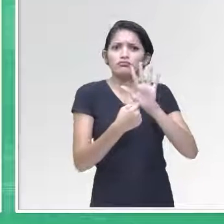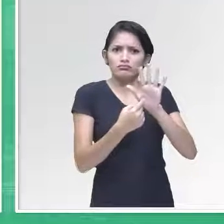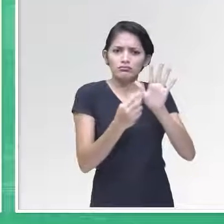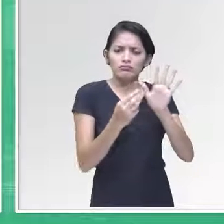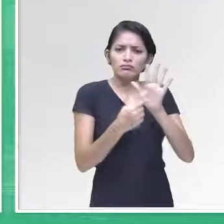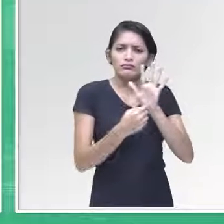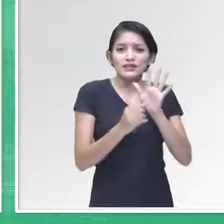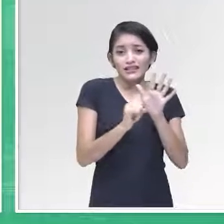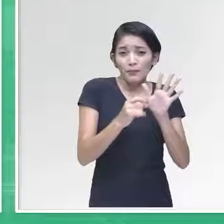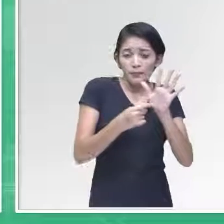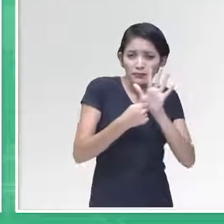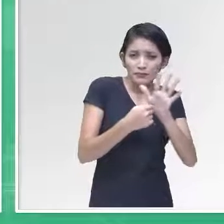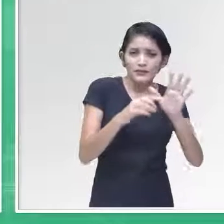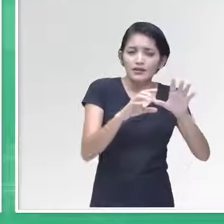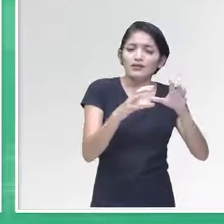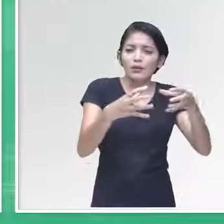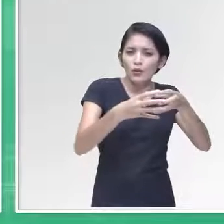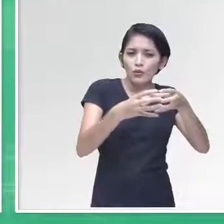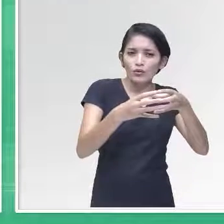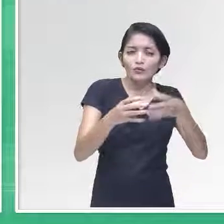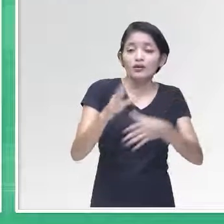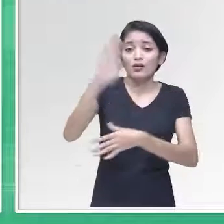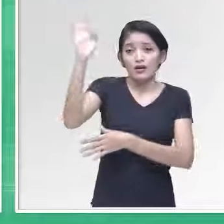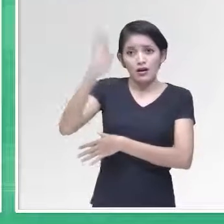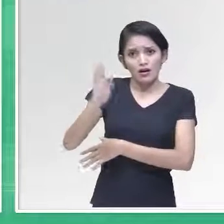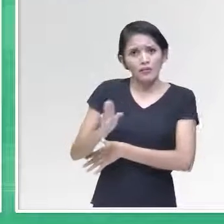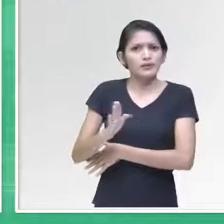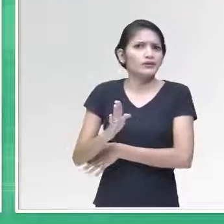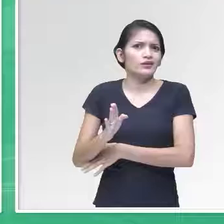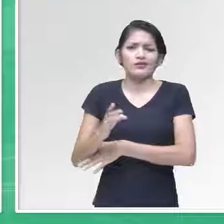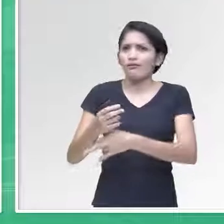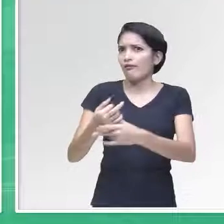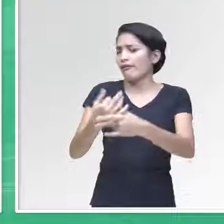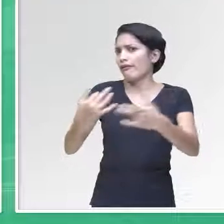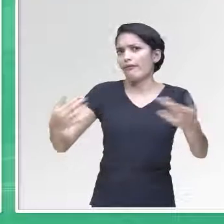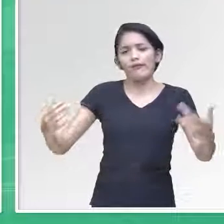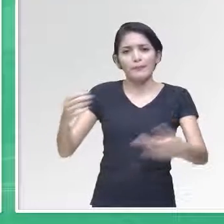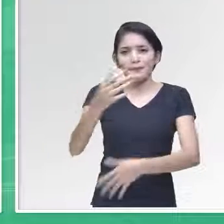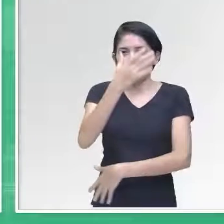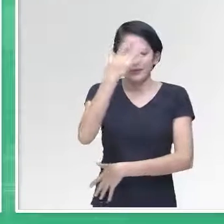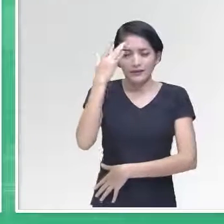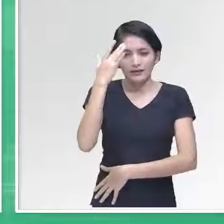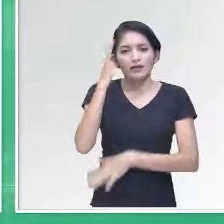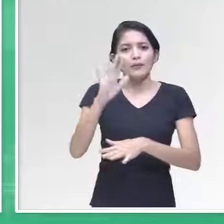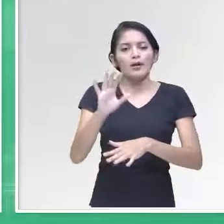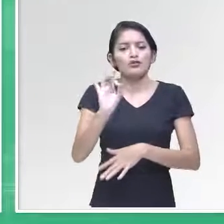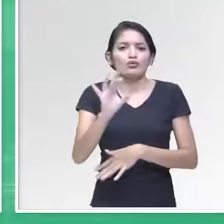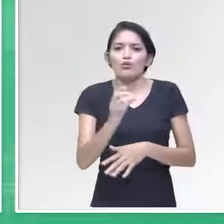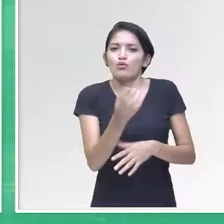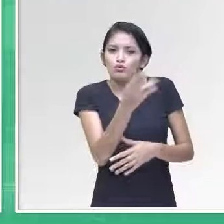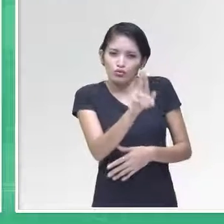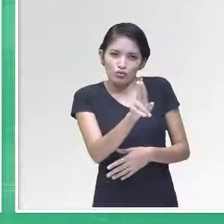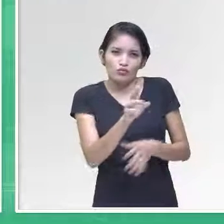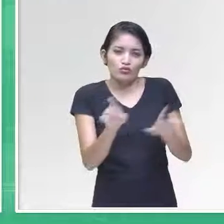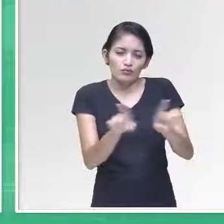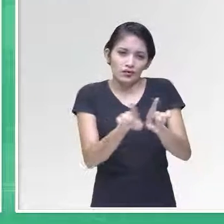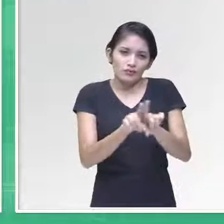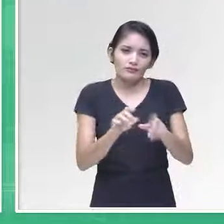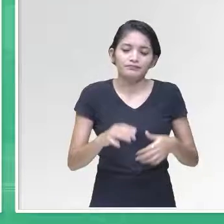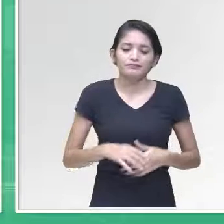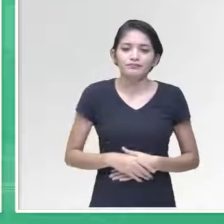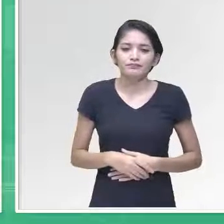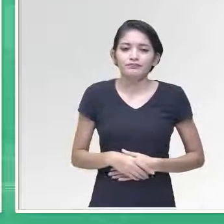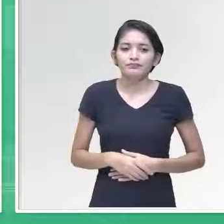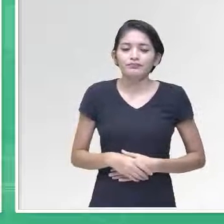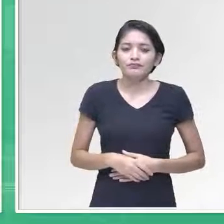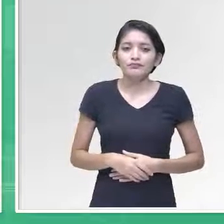certo? Brasil. Brasil representa uma nação com não sei quantos milhões de pessoas, né? Mas é só um nome também, então é singular.